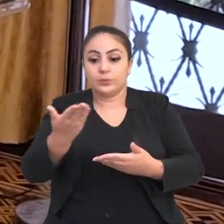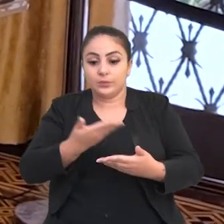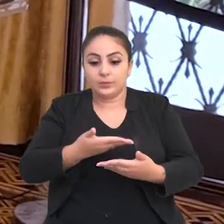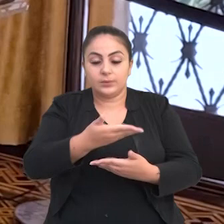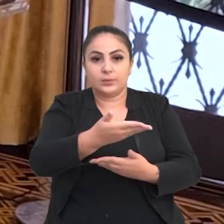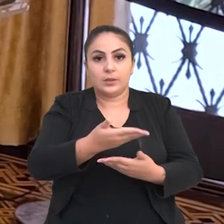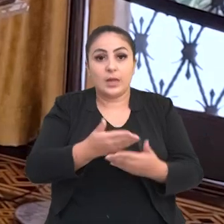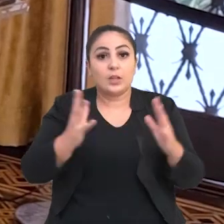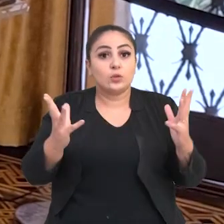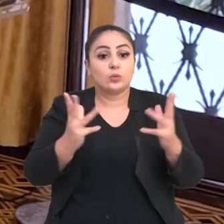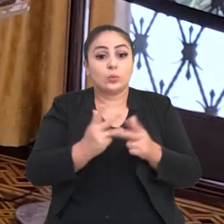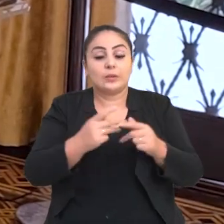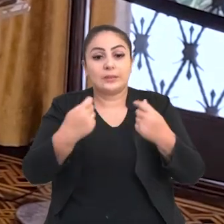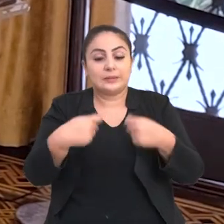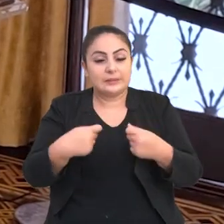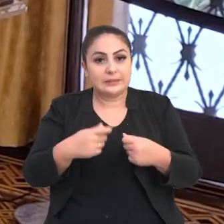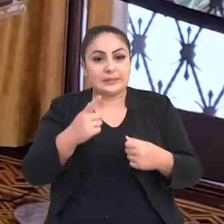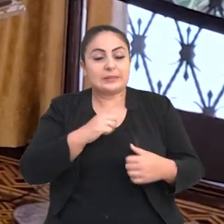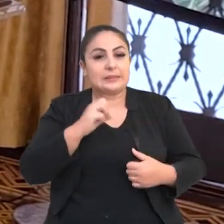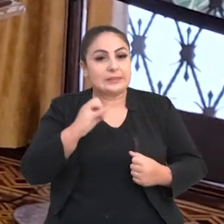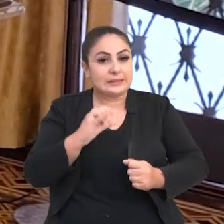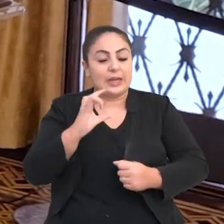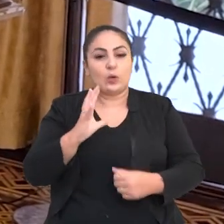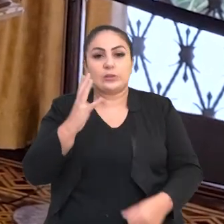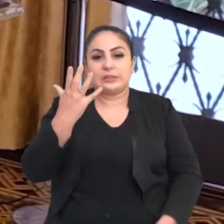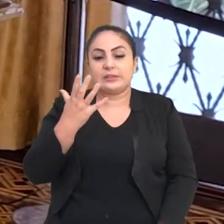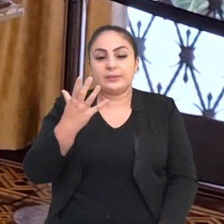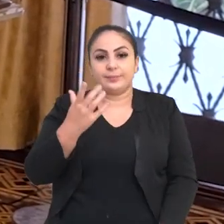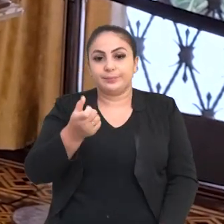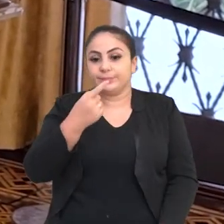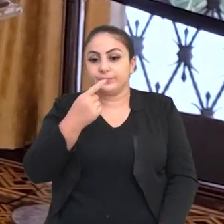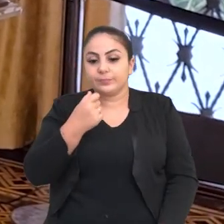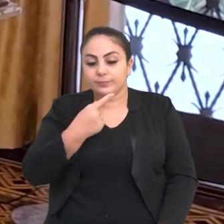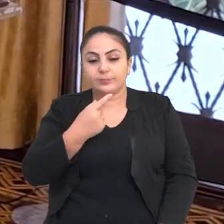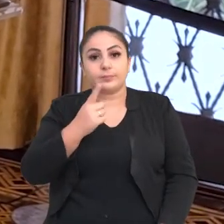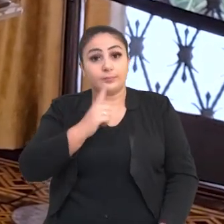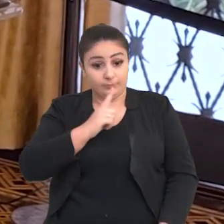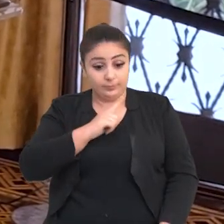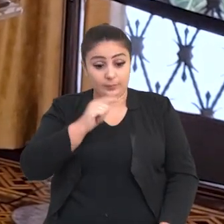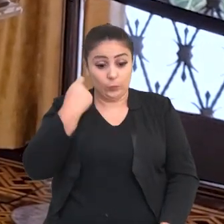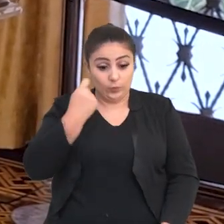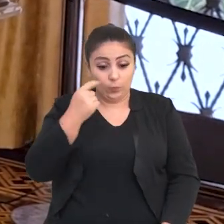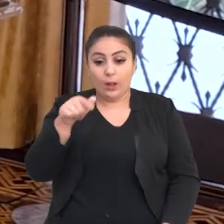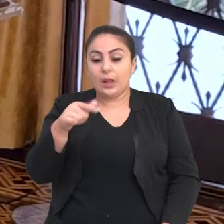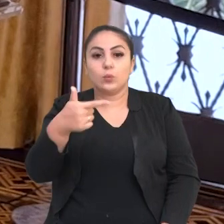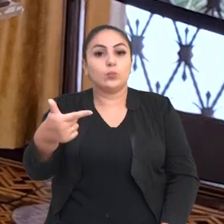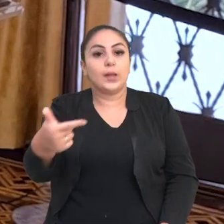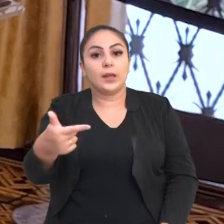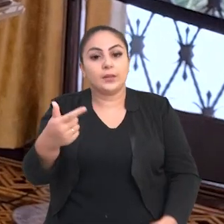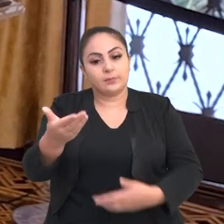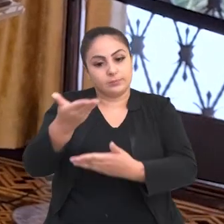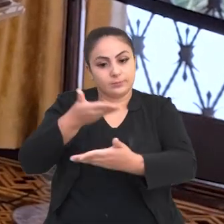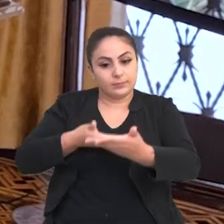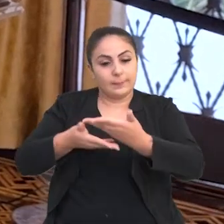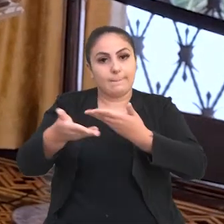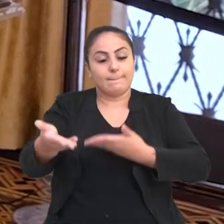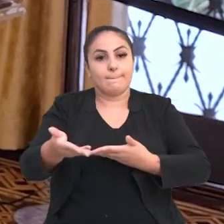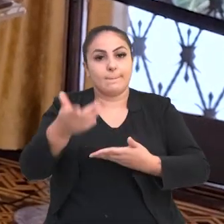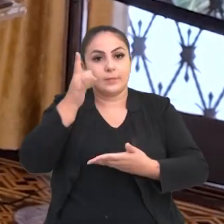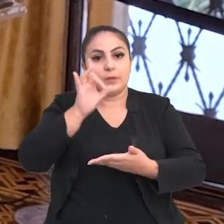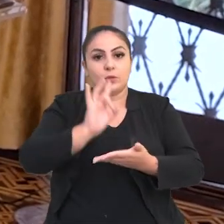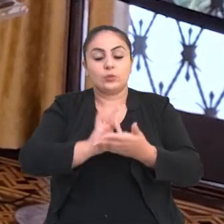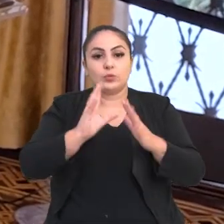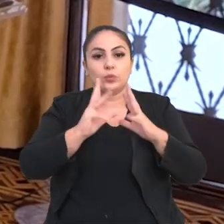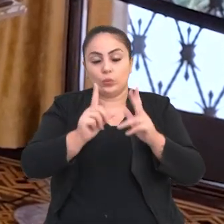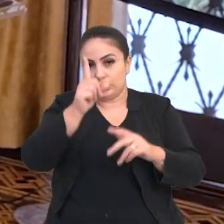ao outro na eventual necessidade de algum medicamento que o outro não tenha, garantindo que todos os